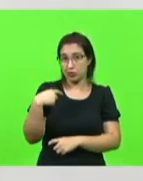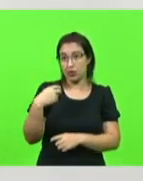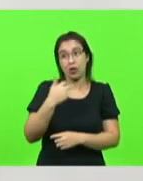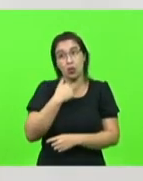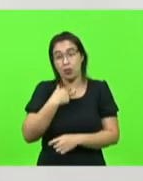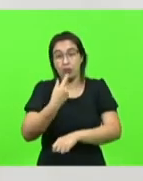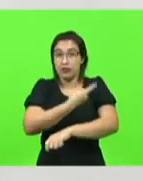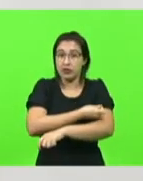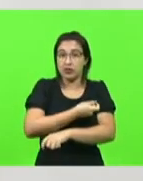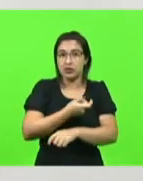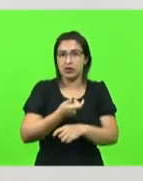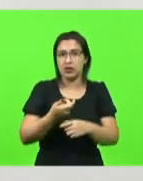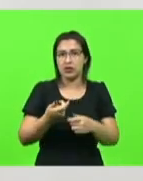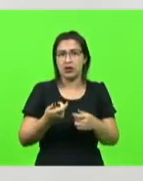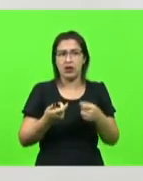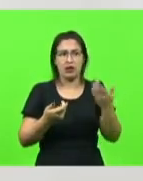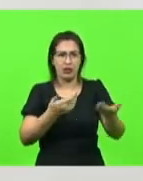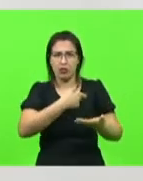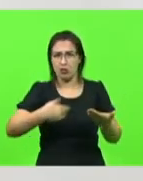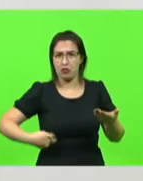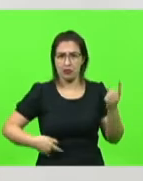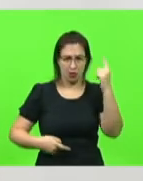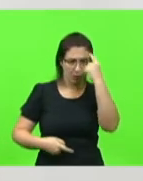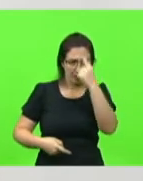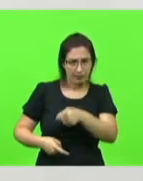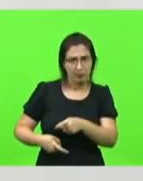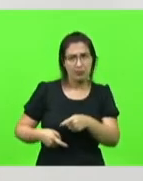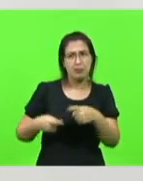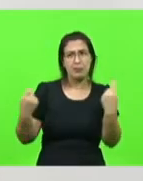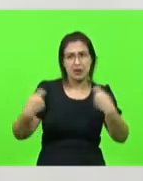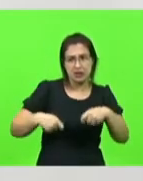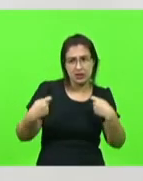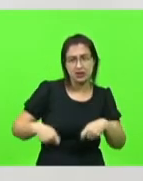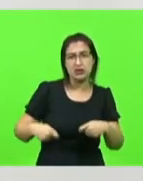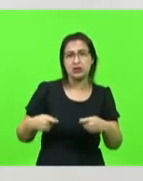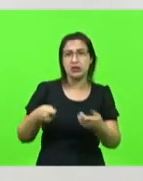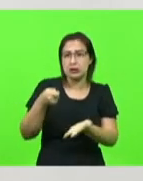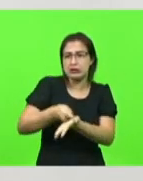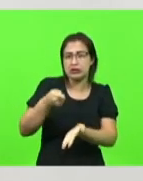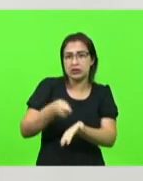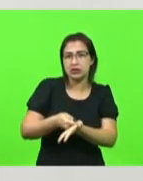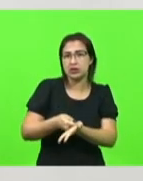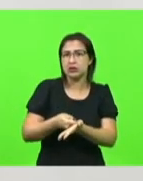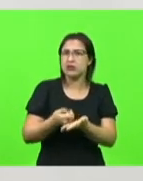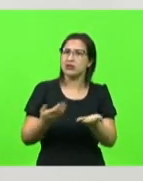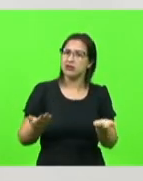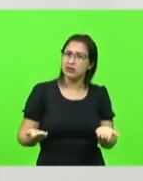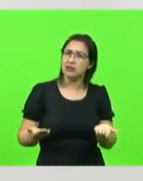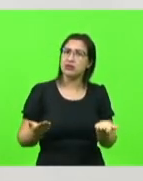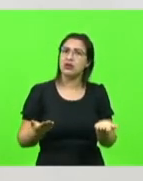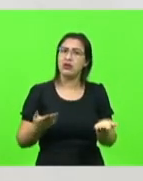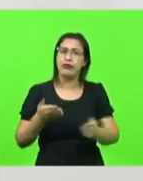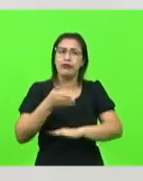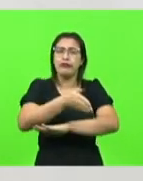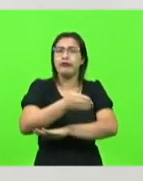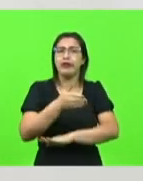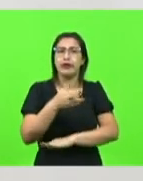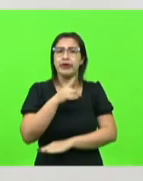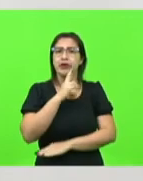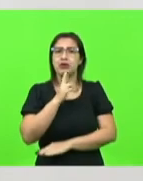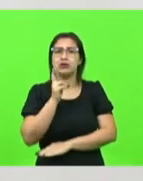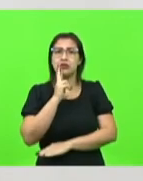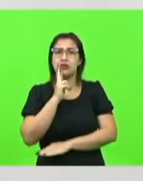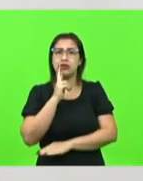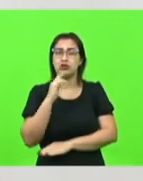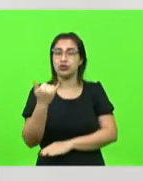direitos cerceados de ir e vir. Se você que se vacinou, que estará debaixo do mesmo jugo, vai entrar no restaurante, acabou a bateria do celular, o meu já